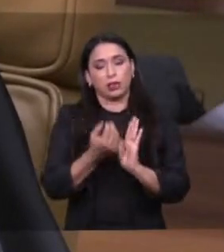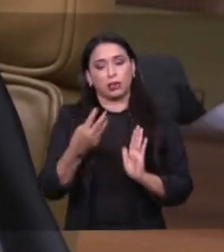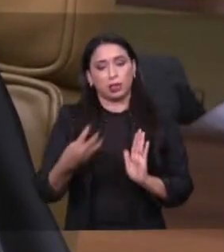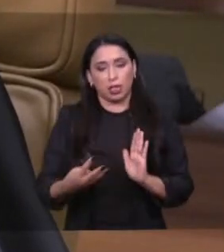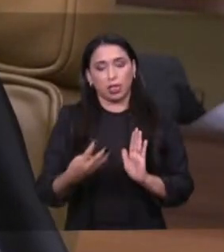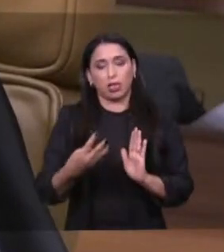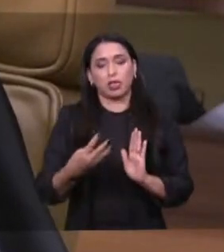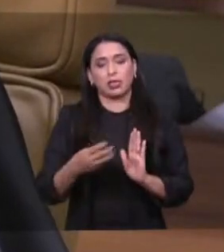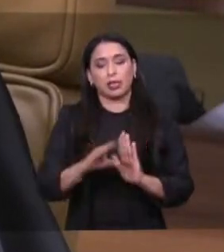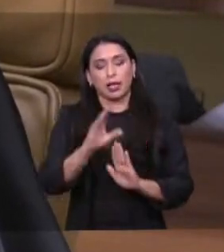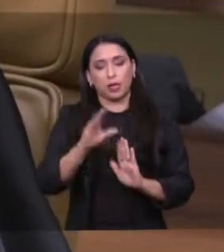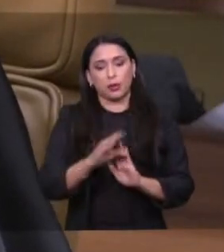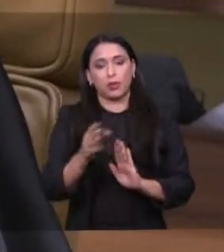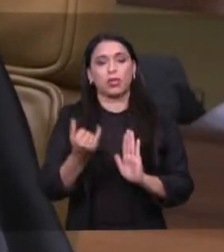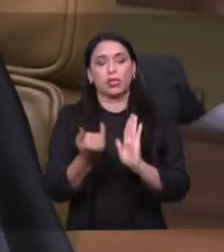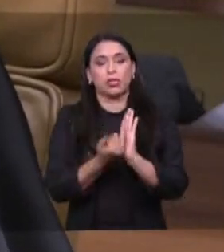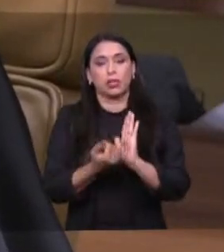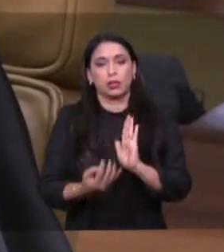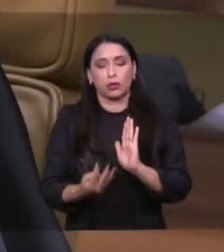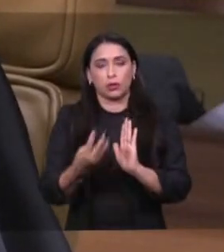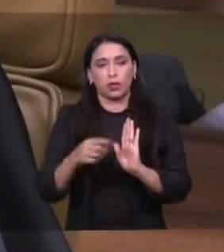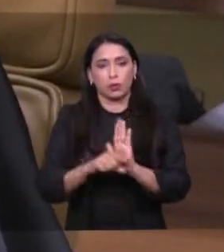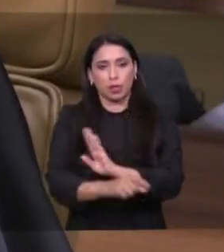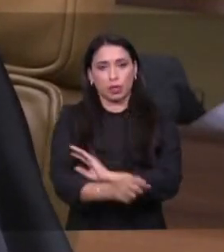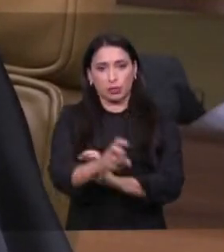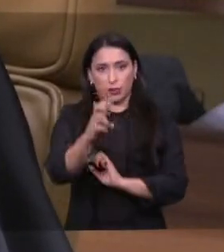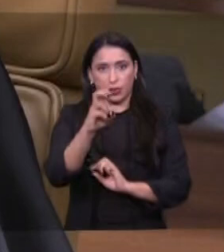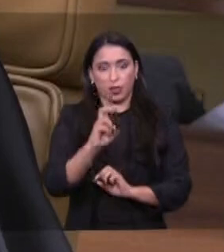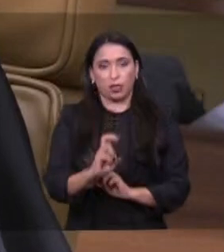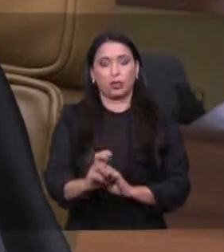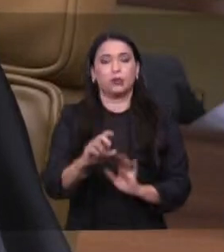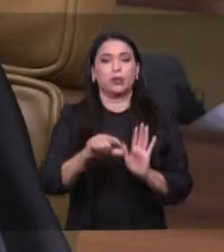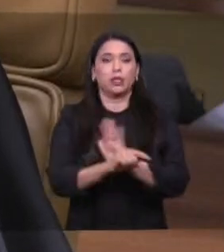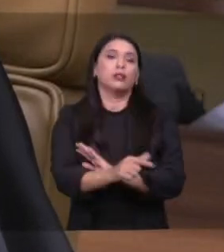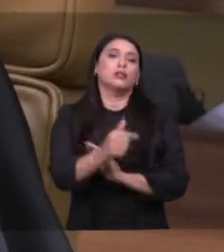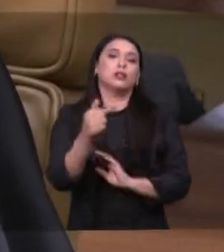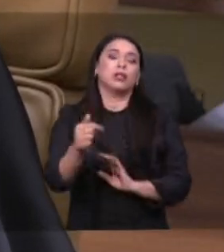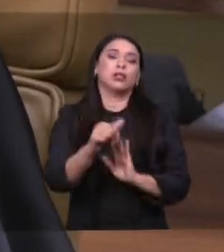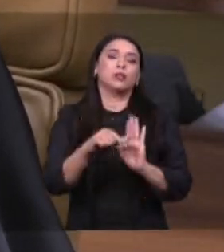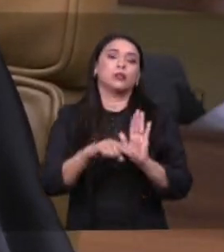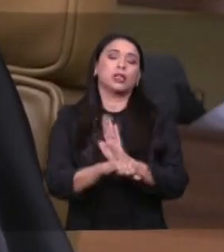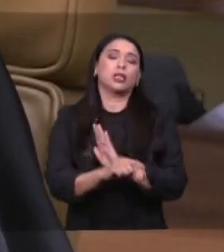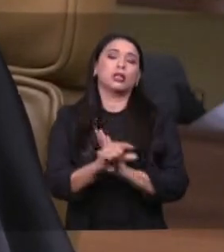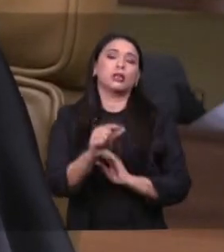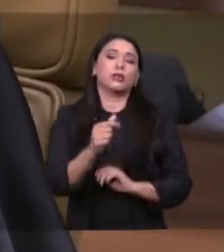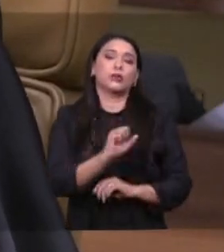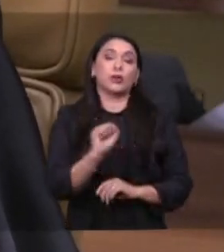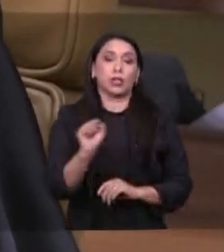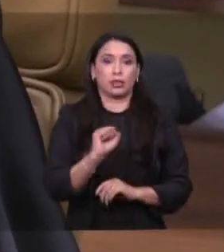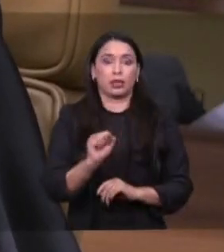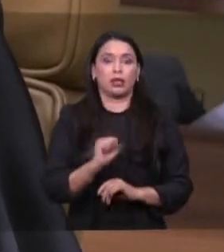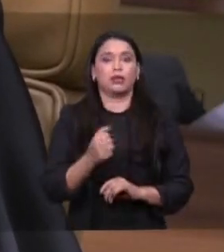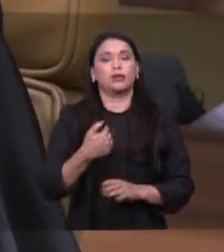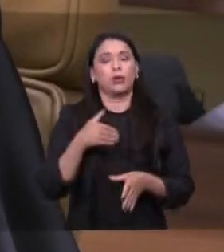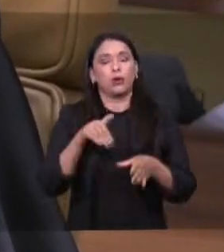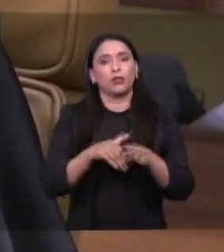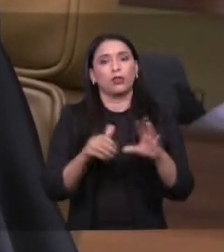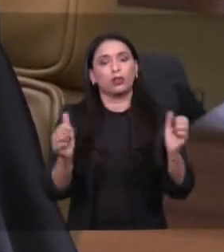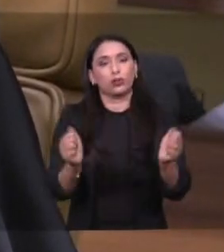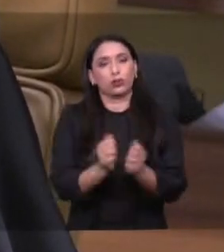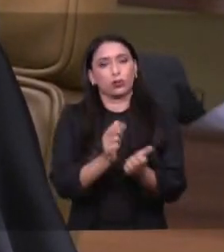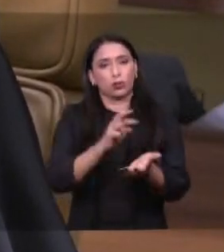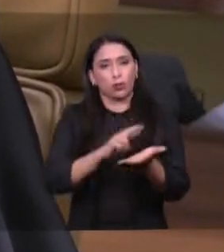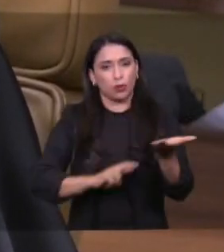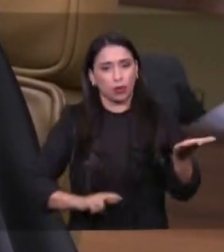inciso 3, inciso 4, parágrafo 5º, parágrafo 7º, parágrafo 8º. Estou, então, acompanhando o eminente